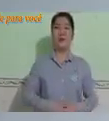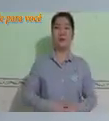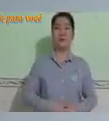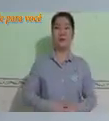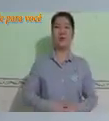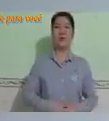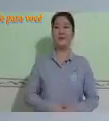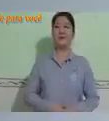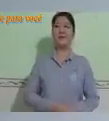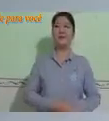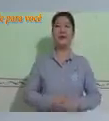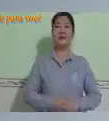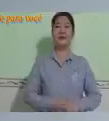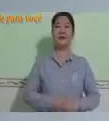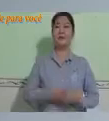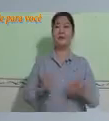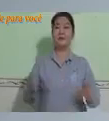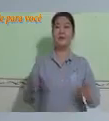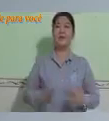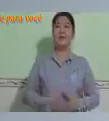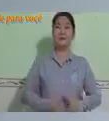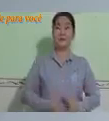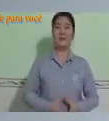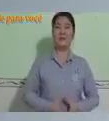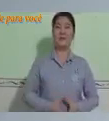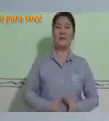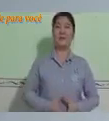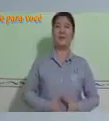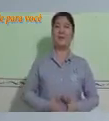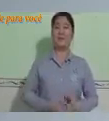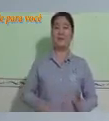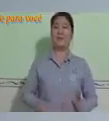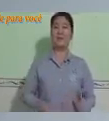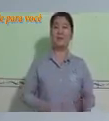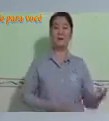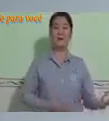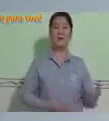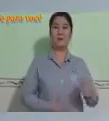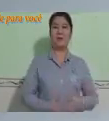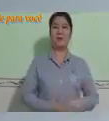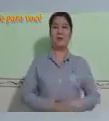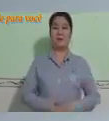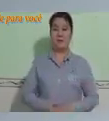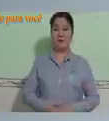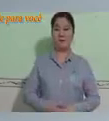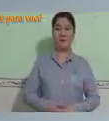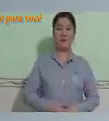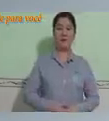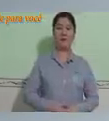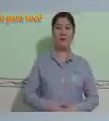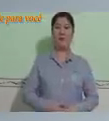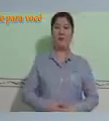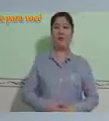OHOSPITALTEM 8 janelas, ponto de interrogação SMN Atiwó 15 a casa pincha mine é ponto